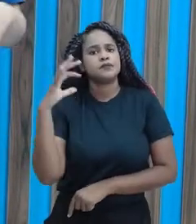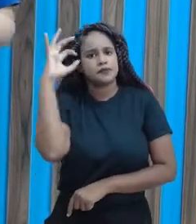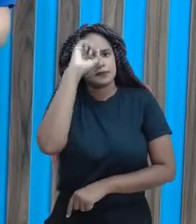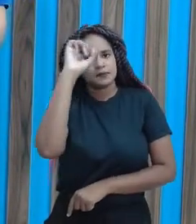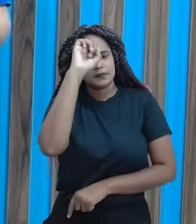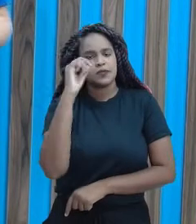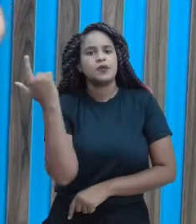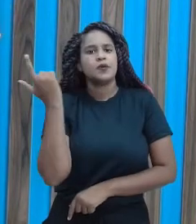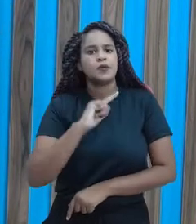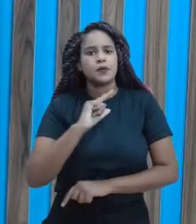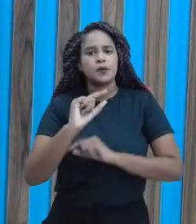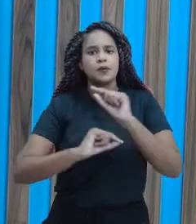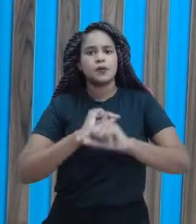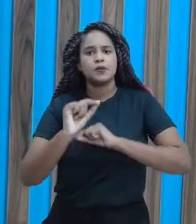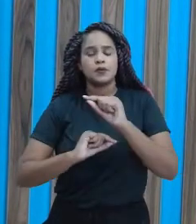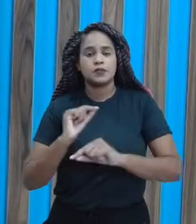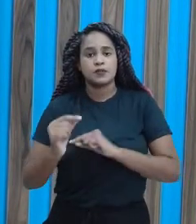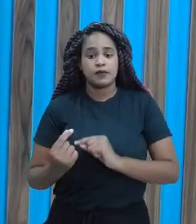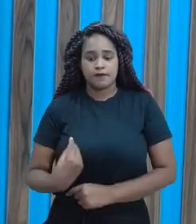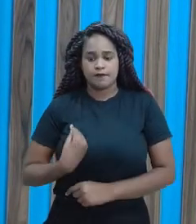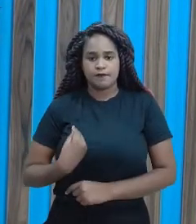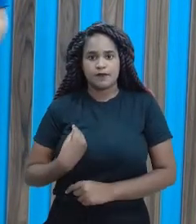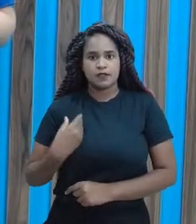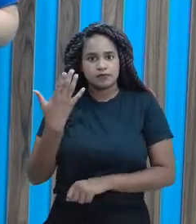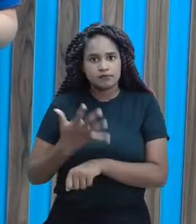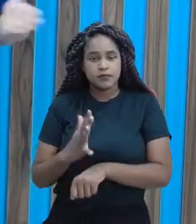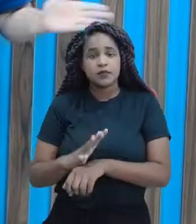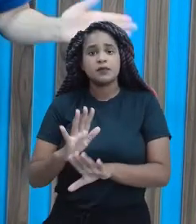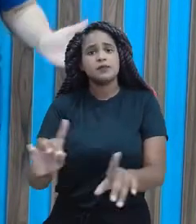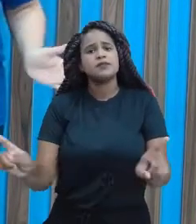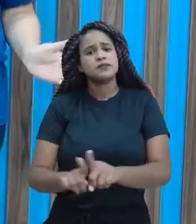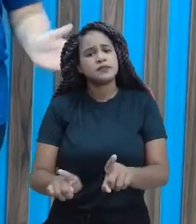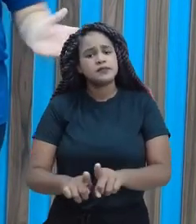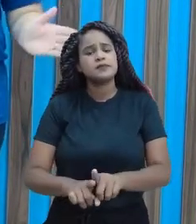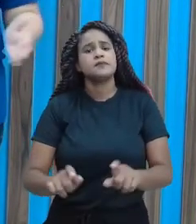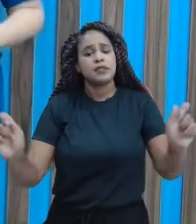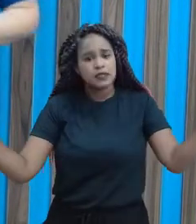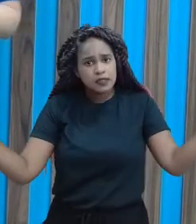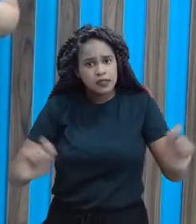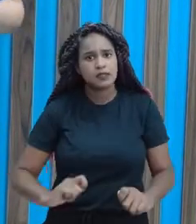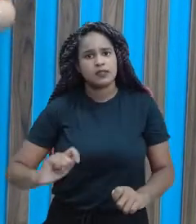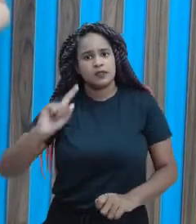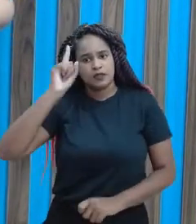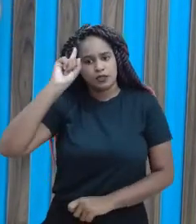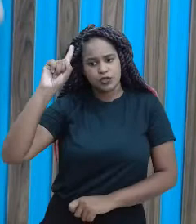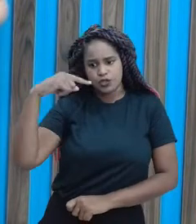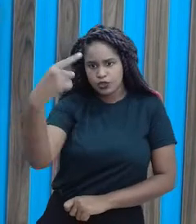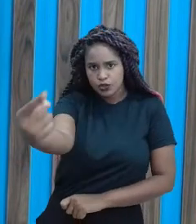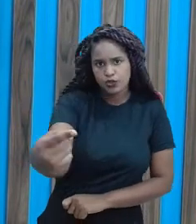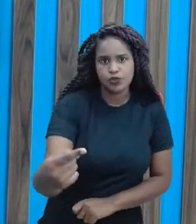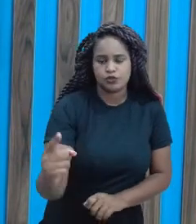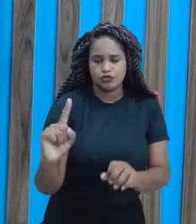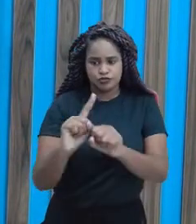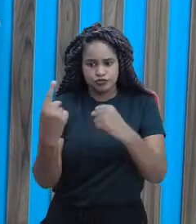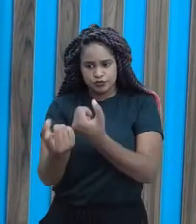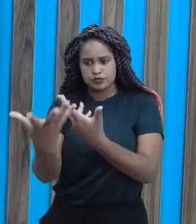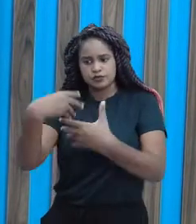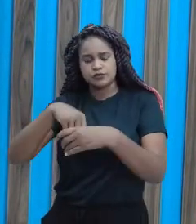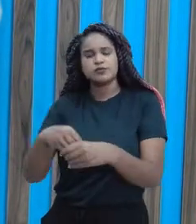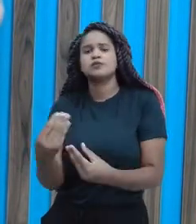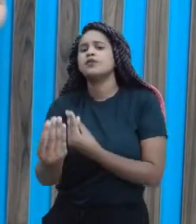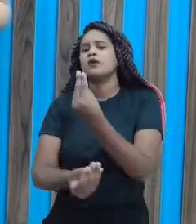fazer algumas avaliações ao longo da vida, mas a ideia é servir isso no nosso cotidiano mesmo, na nossa avaliação social. De que maneira eu